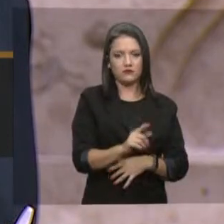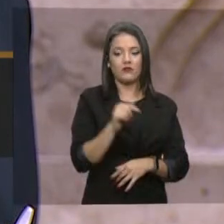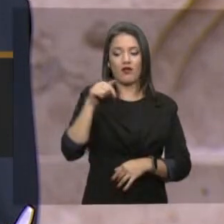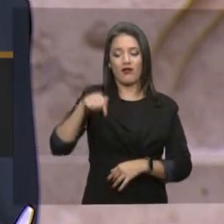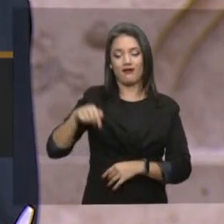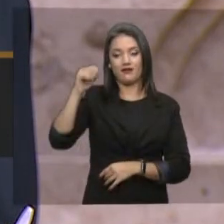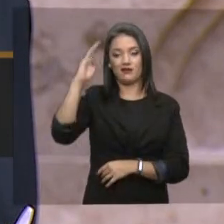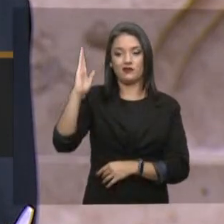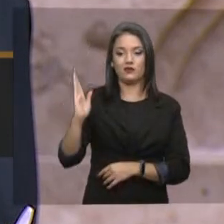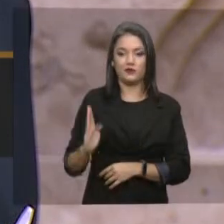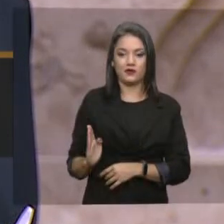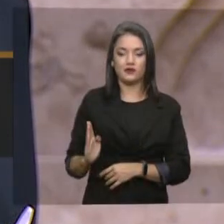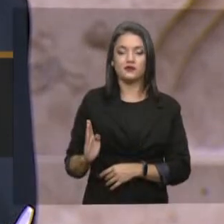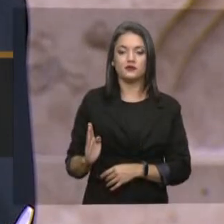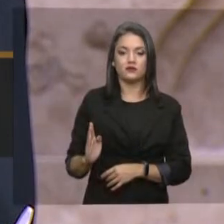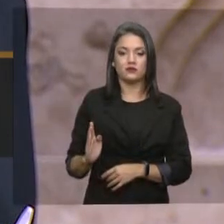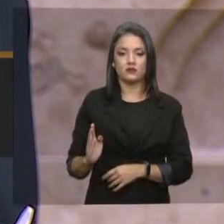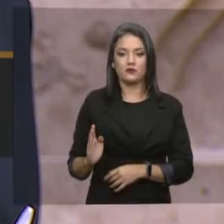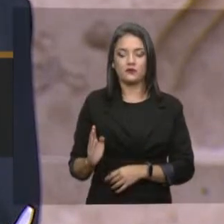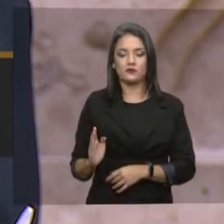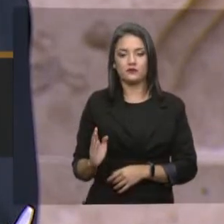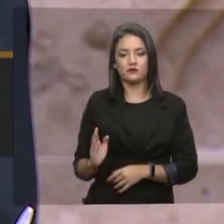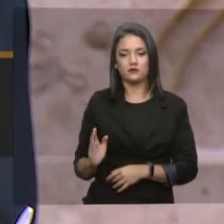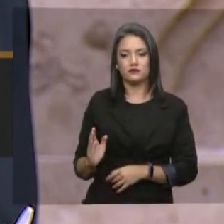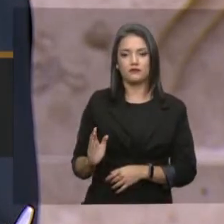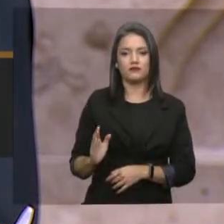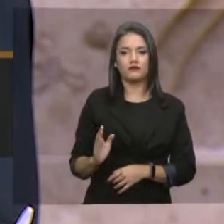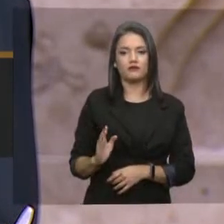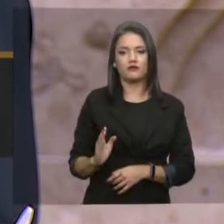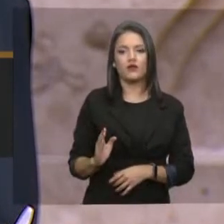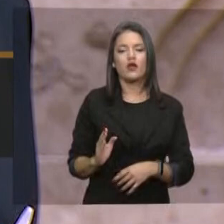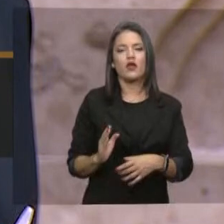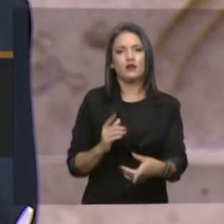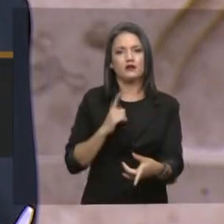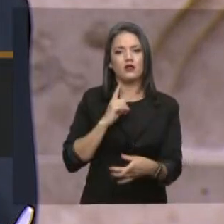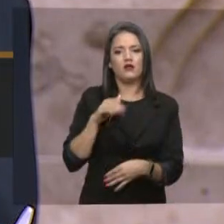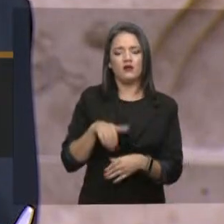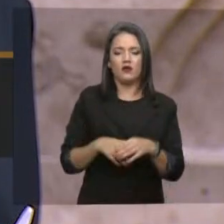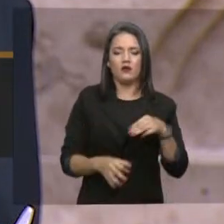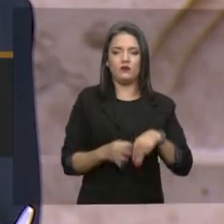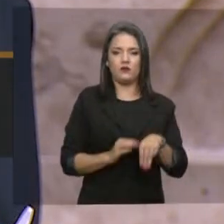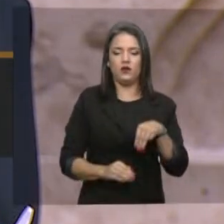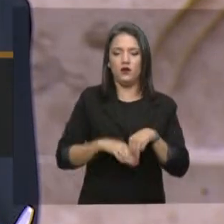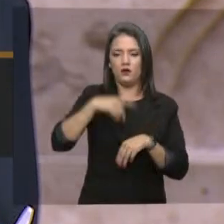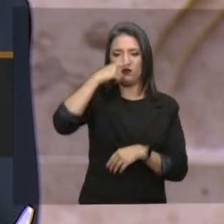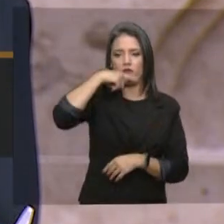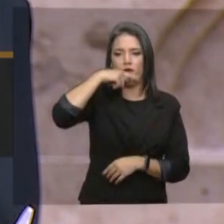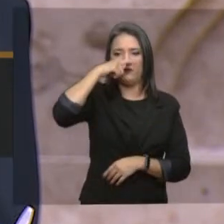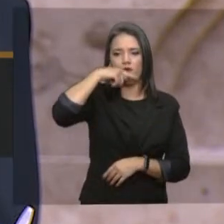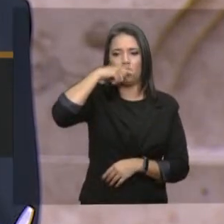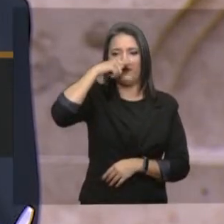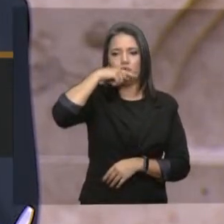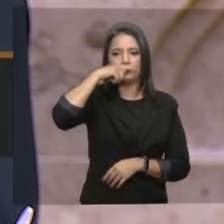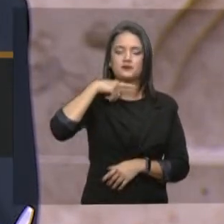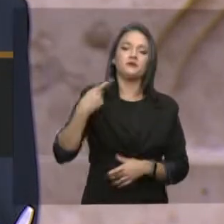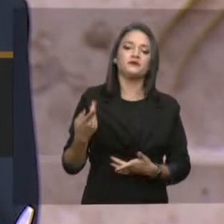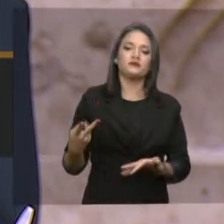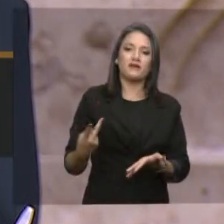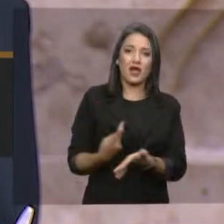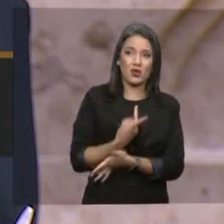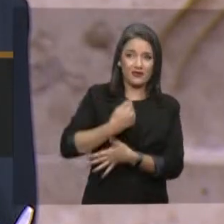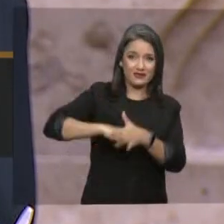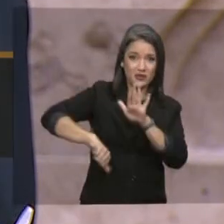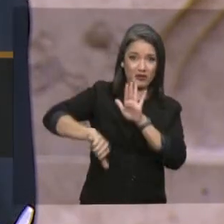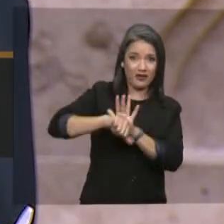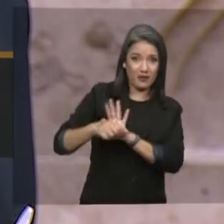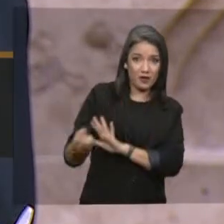aqui no Brasil, salvo engano pelo voto do ministro Gilmar Mendes, houve o cometimento de novos ilícitos, salvo engano,